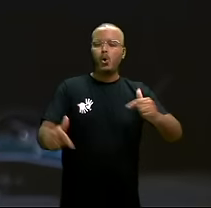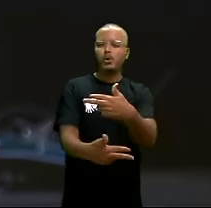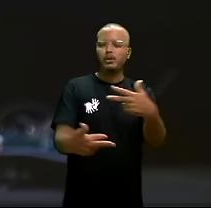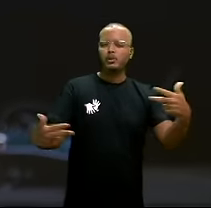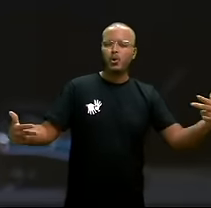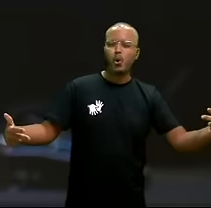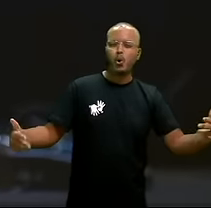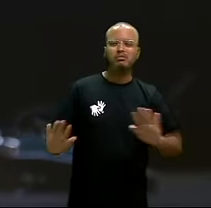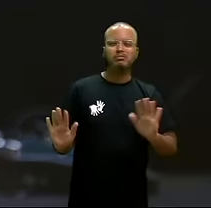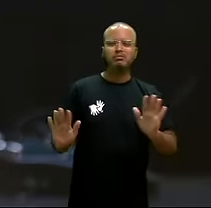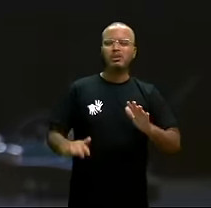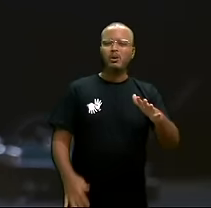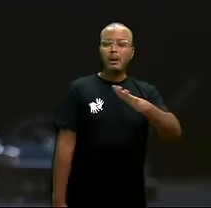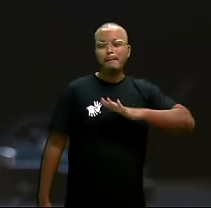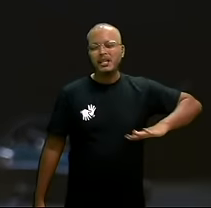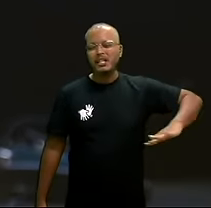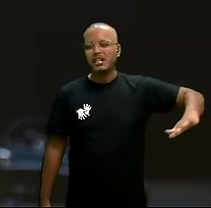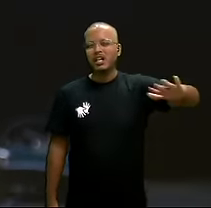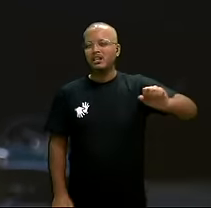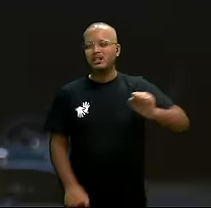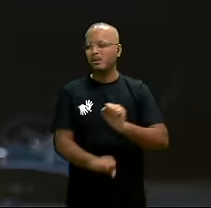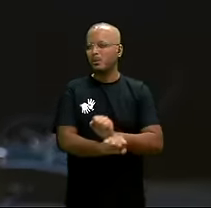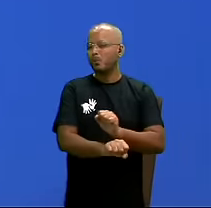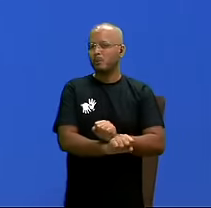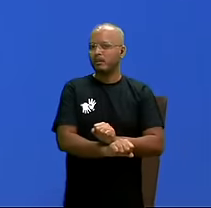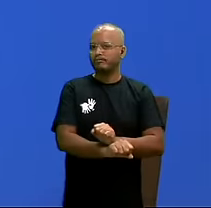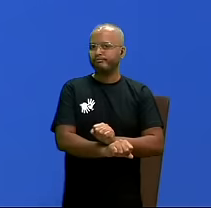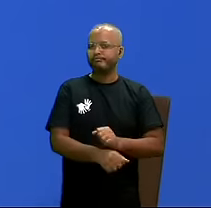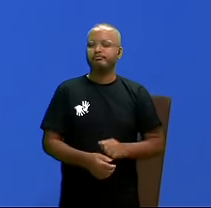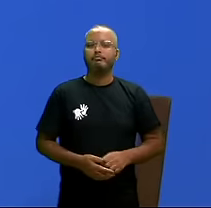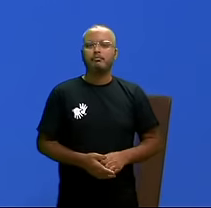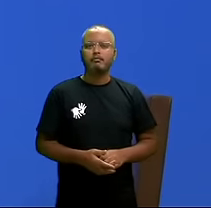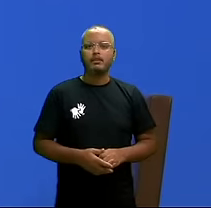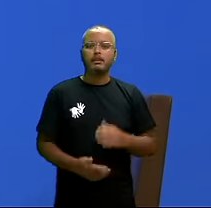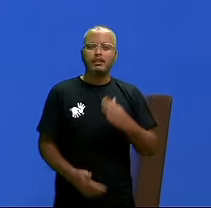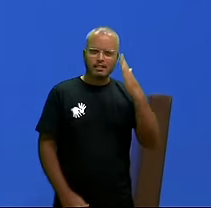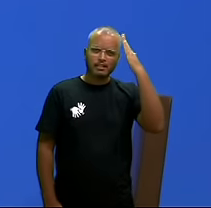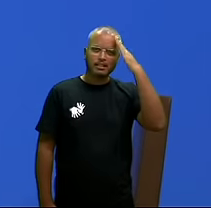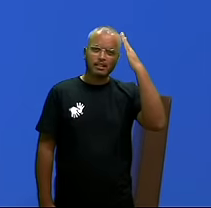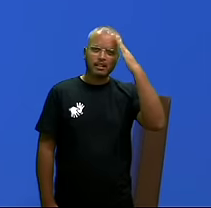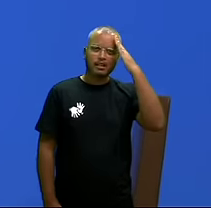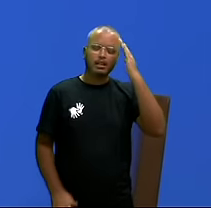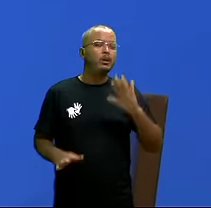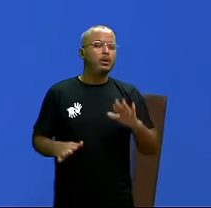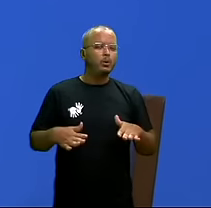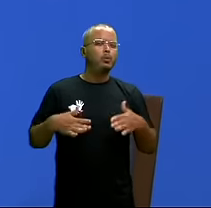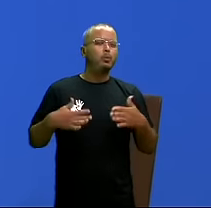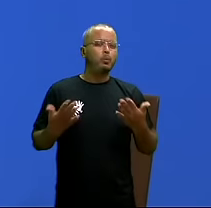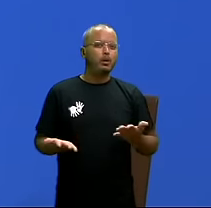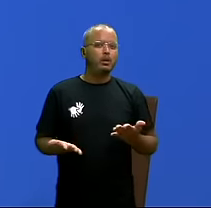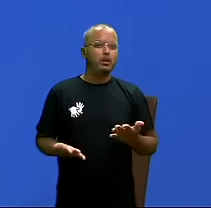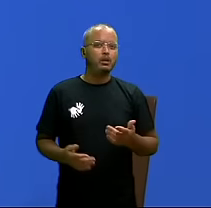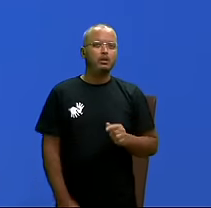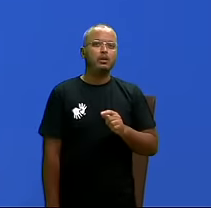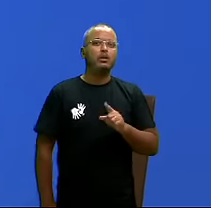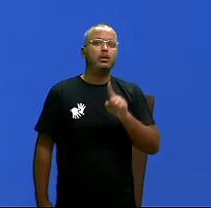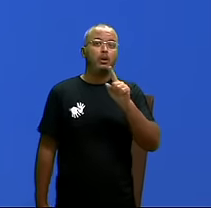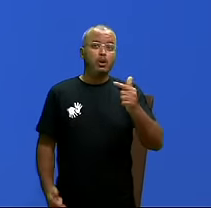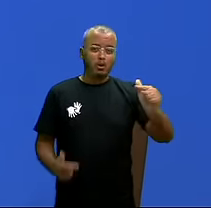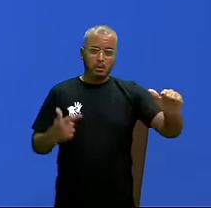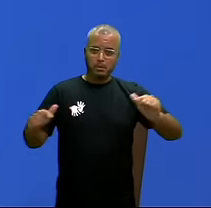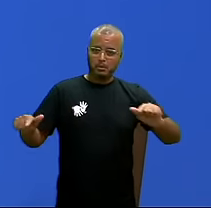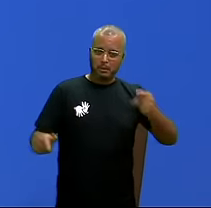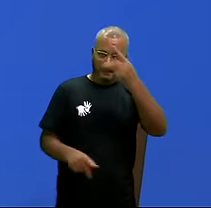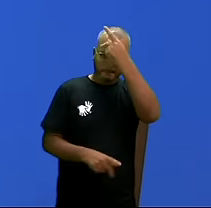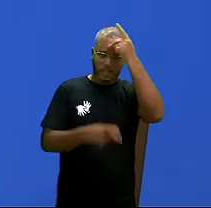esperam pelos ambientes. Sabe quando você ouve aquela voz, não tem mais jeito, deixa isso para lá, não vale